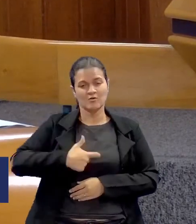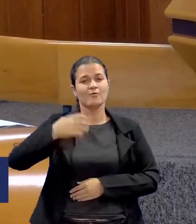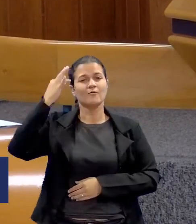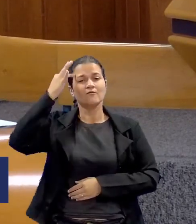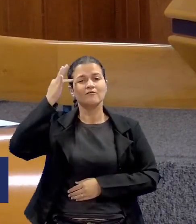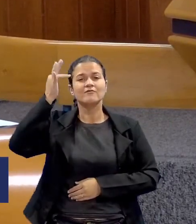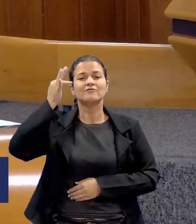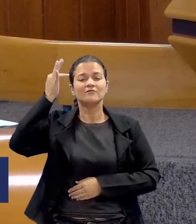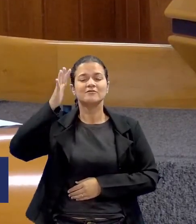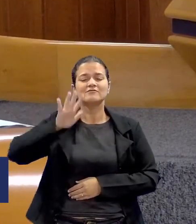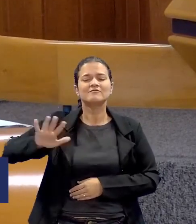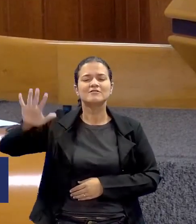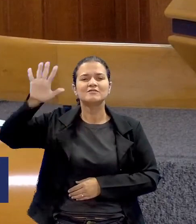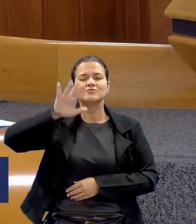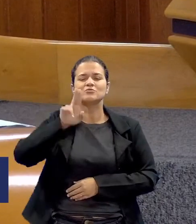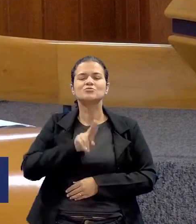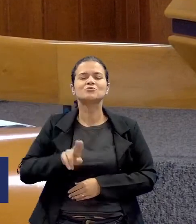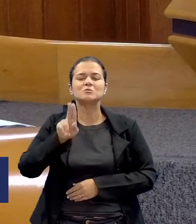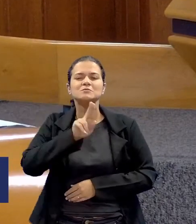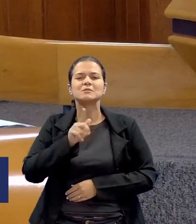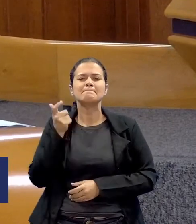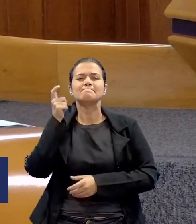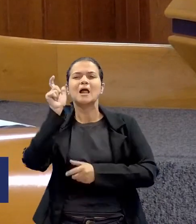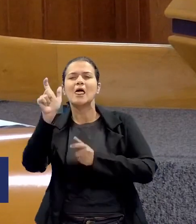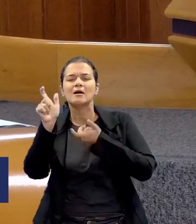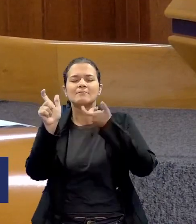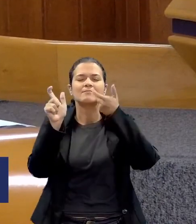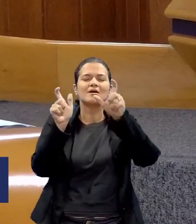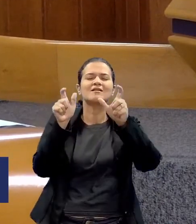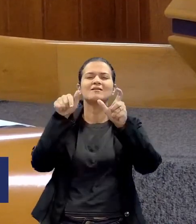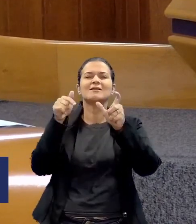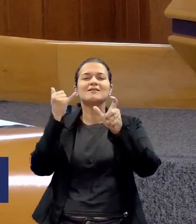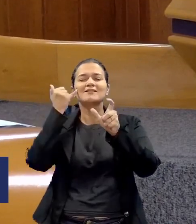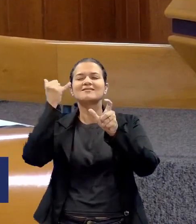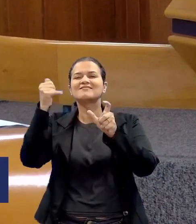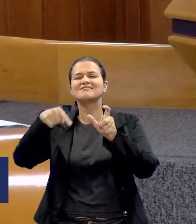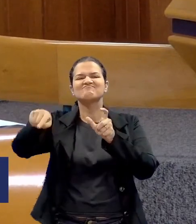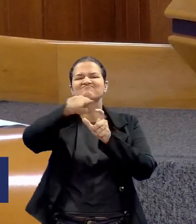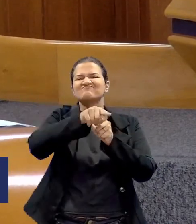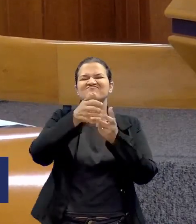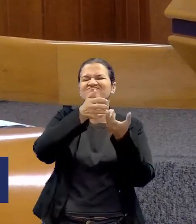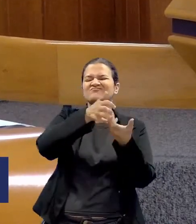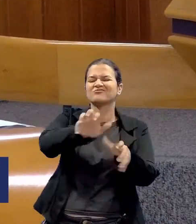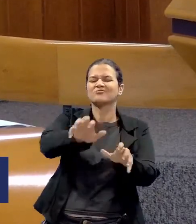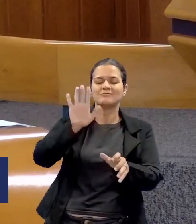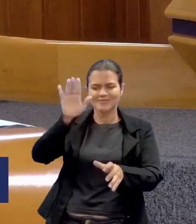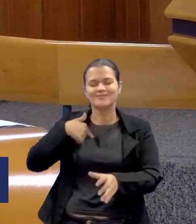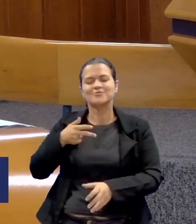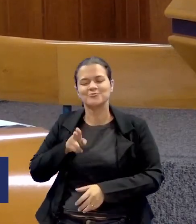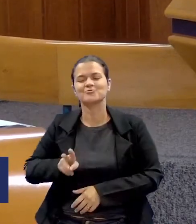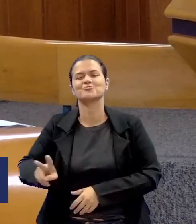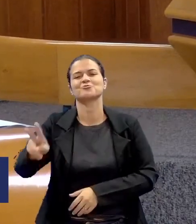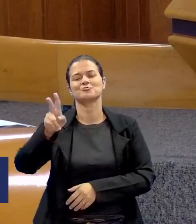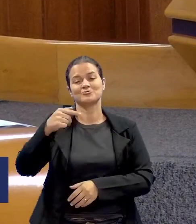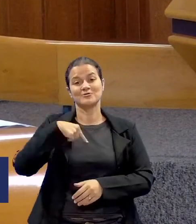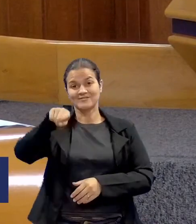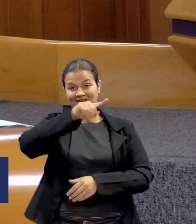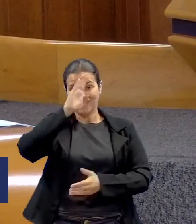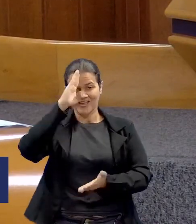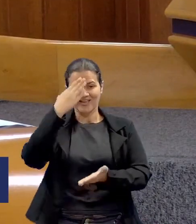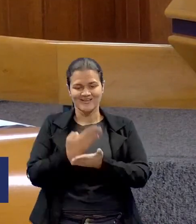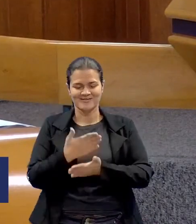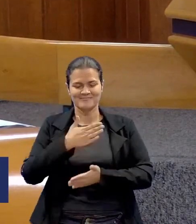que usa ideias e palavras já esmigalhadas por tolos. Aos que acreditaram na minha luta e